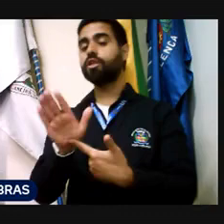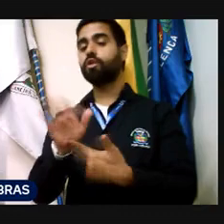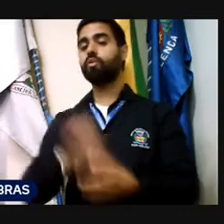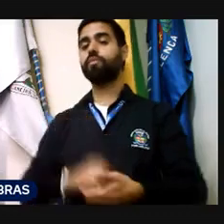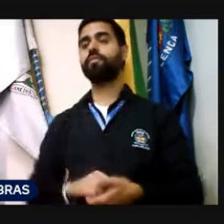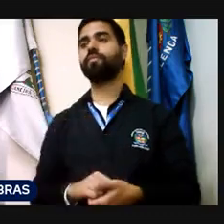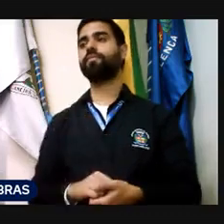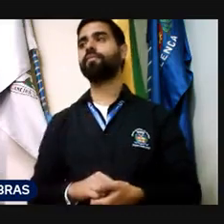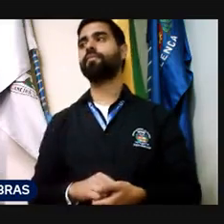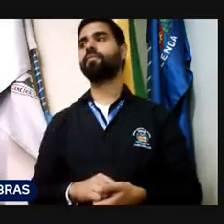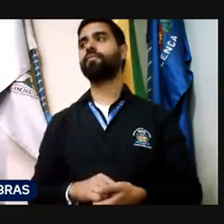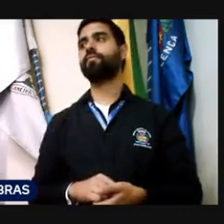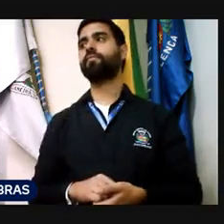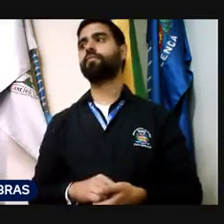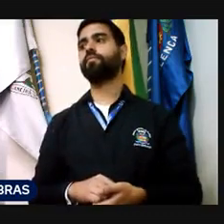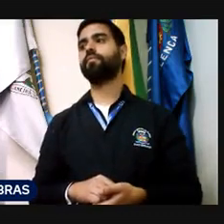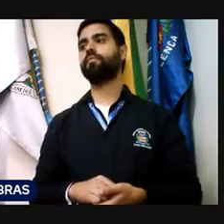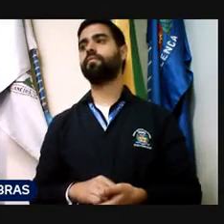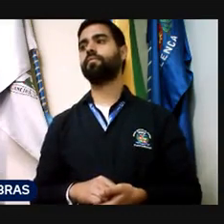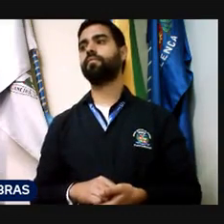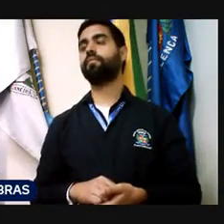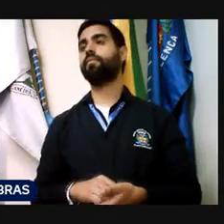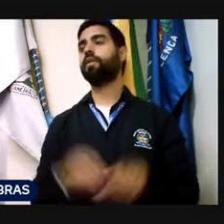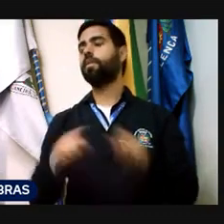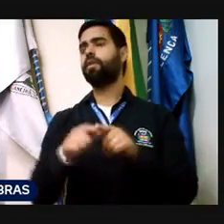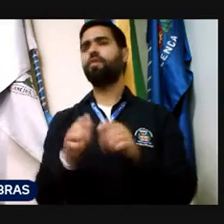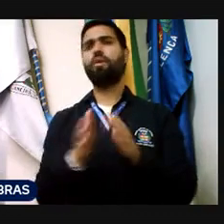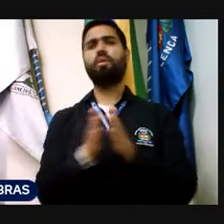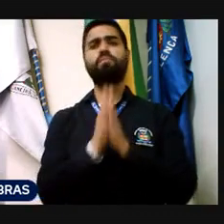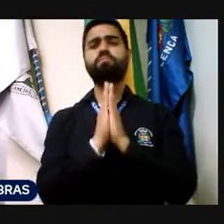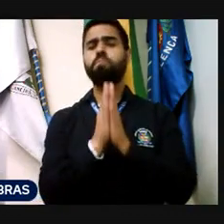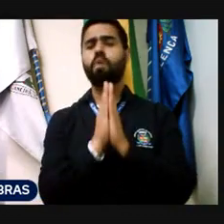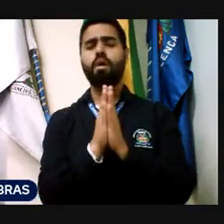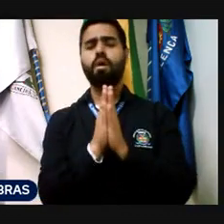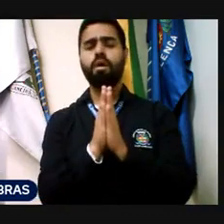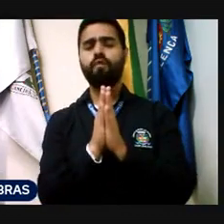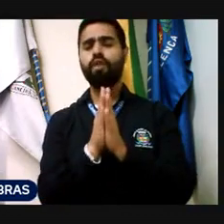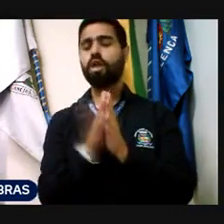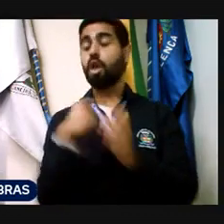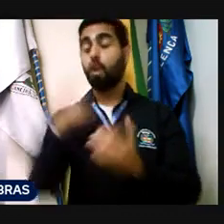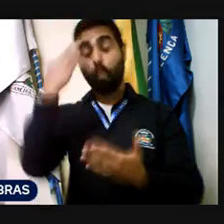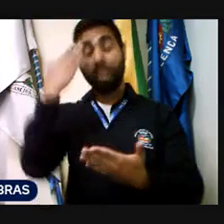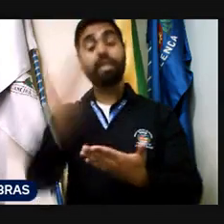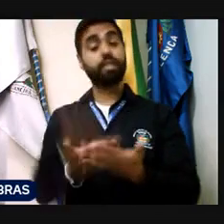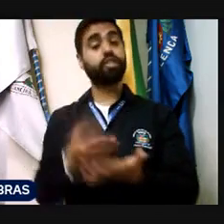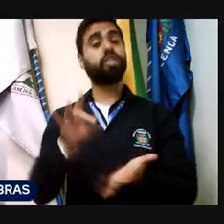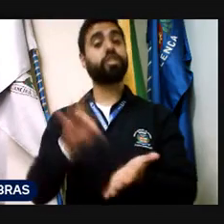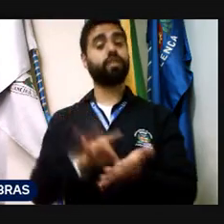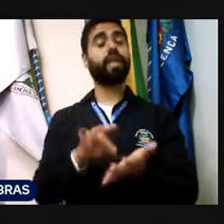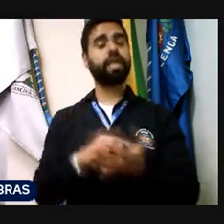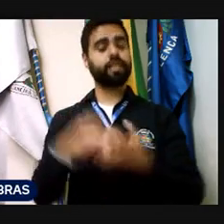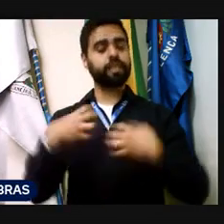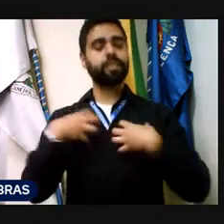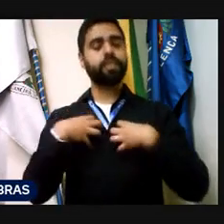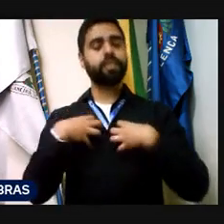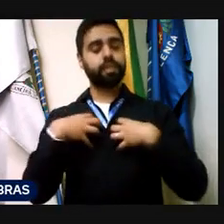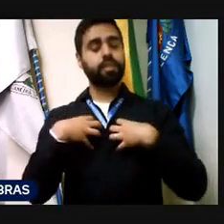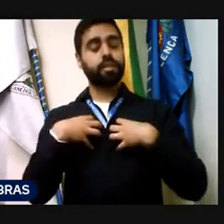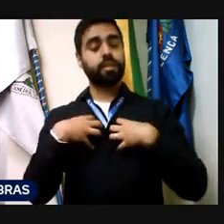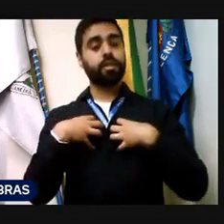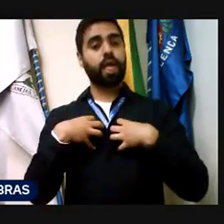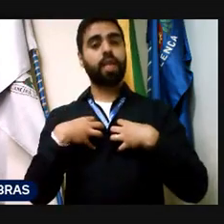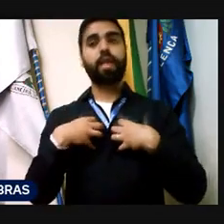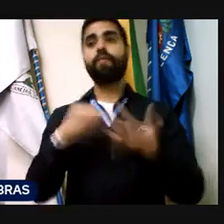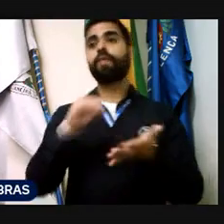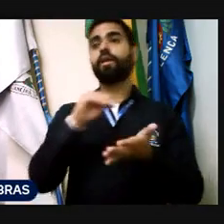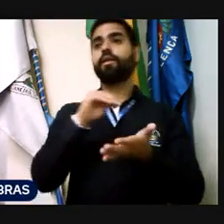Já vou fazer em caráter até apelativo. Eu acredito, sim, na sensibilidade aí,